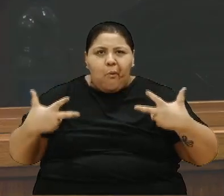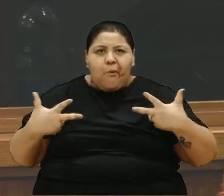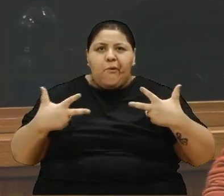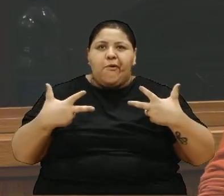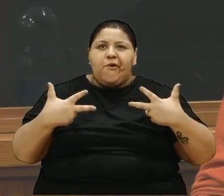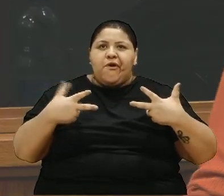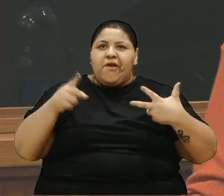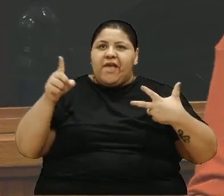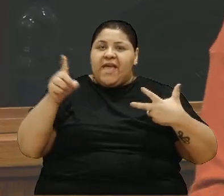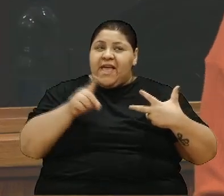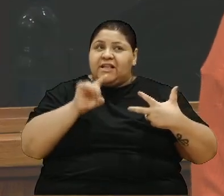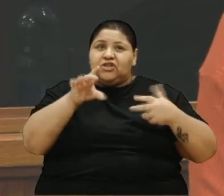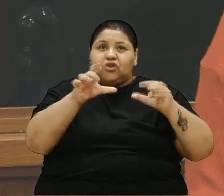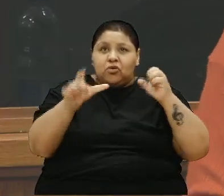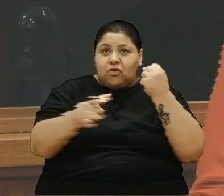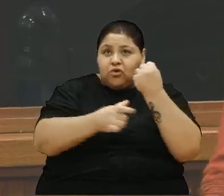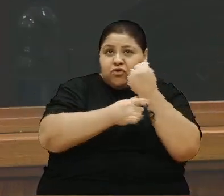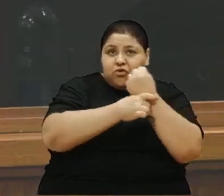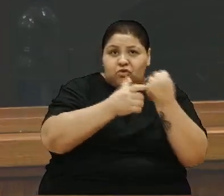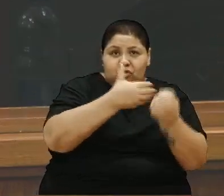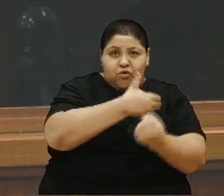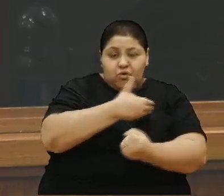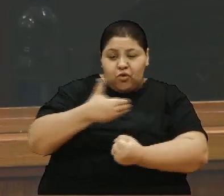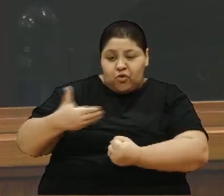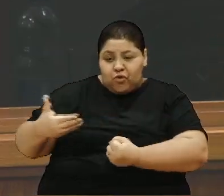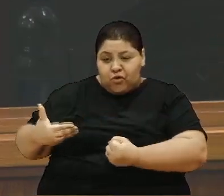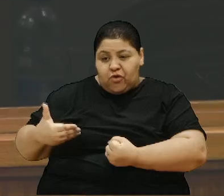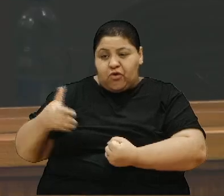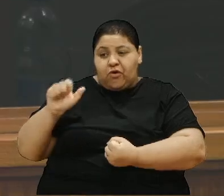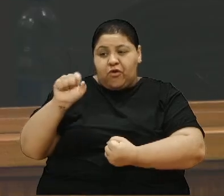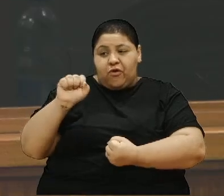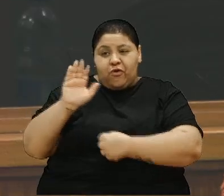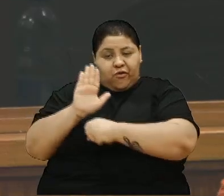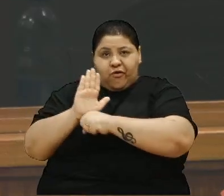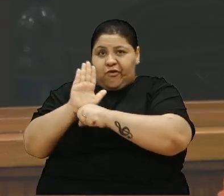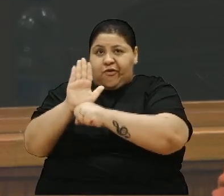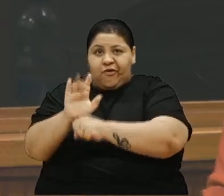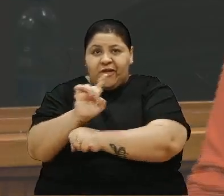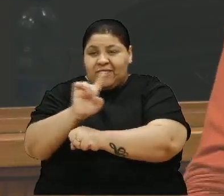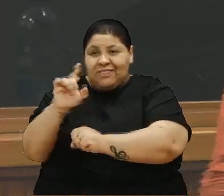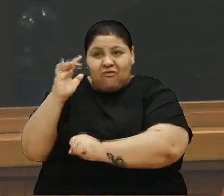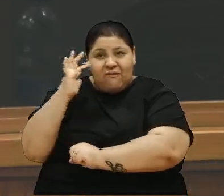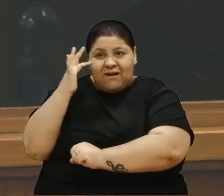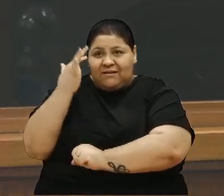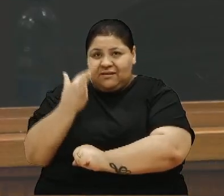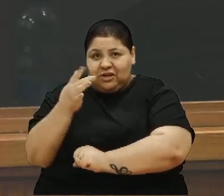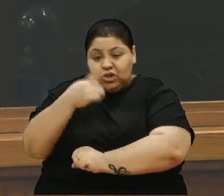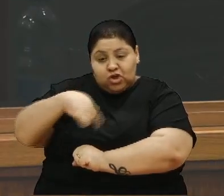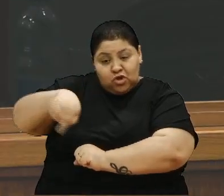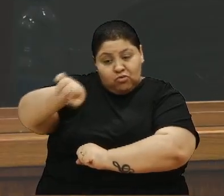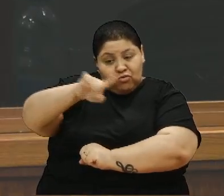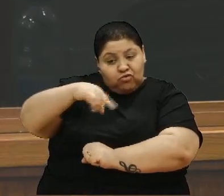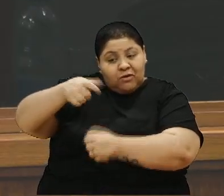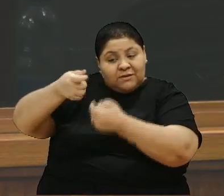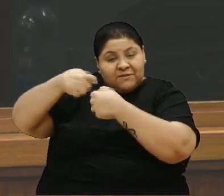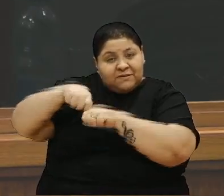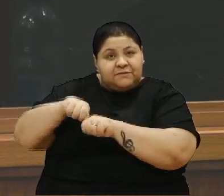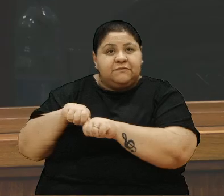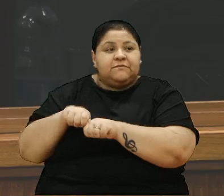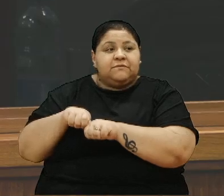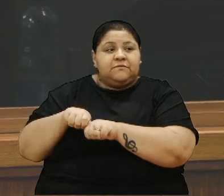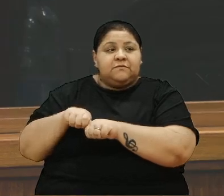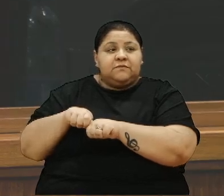uma questão de segurança pública ou de assistência, não vai resolver. Nós precisamos que